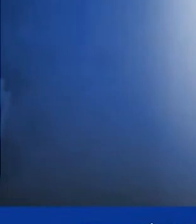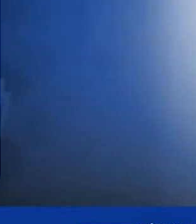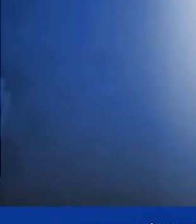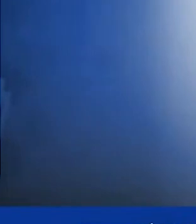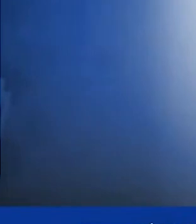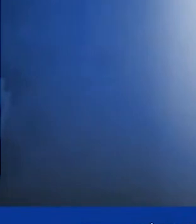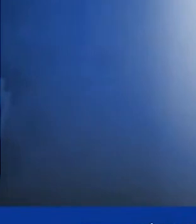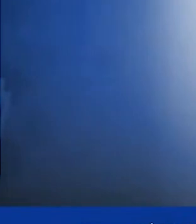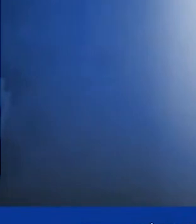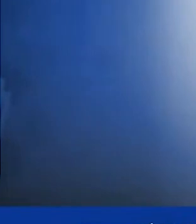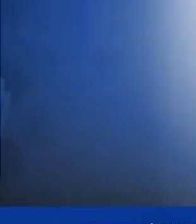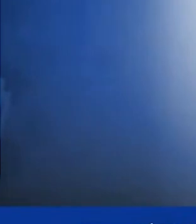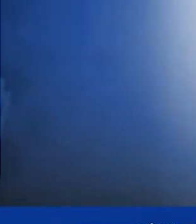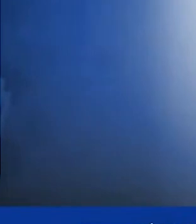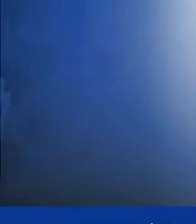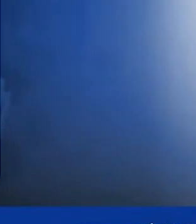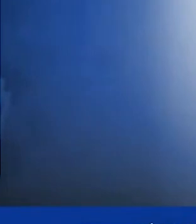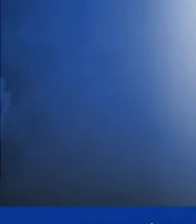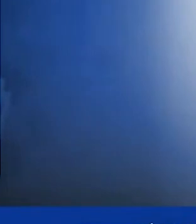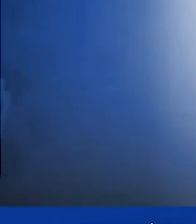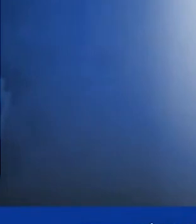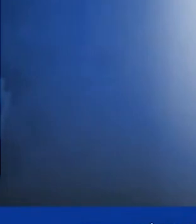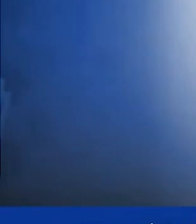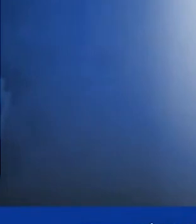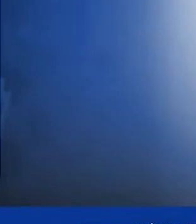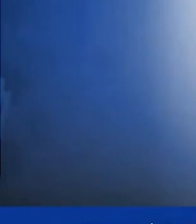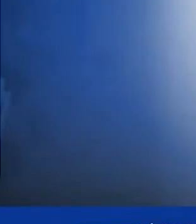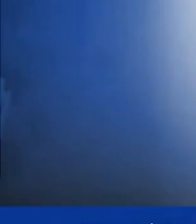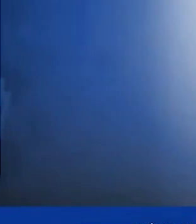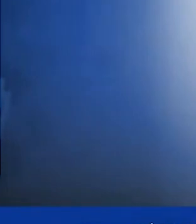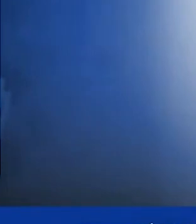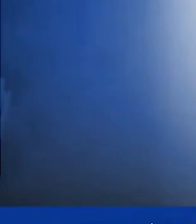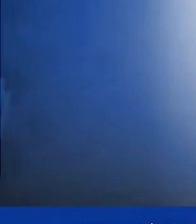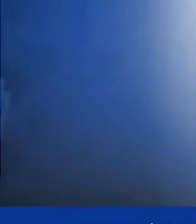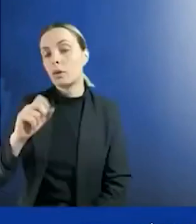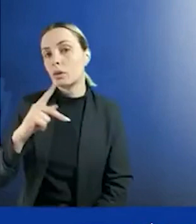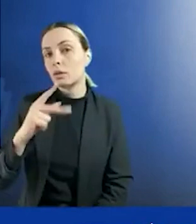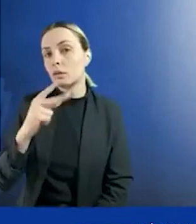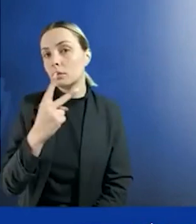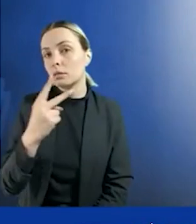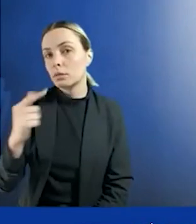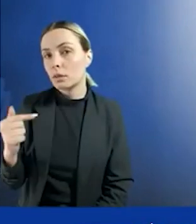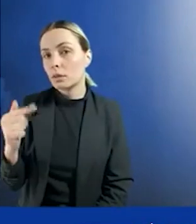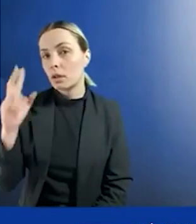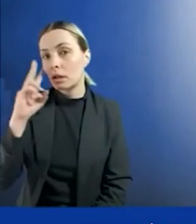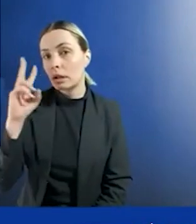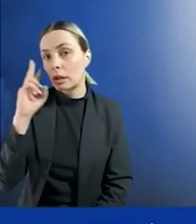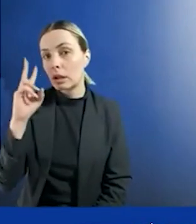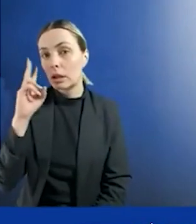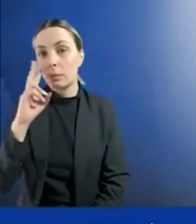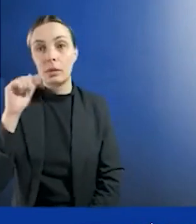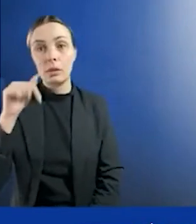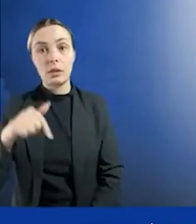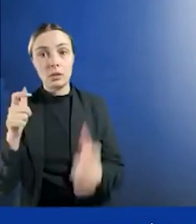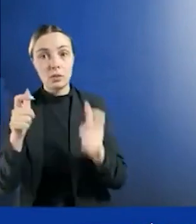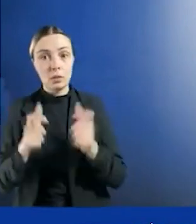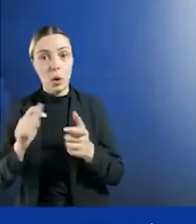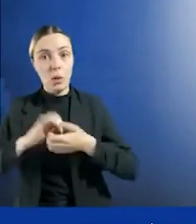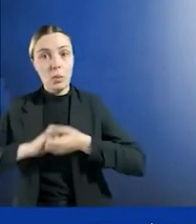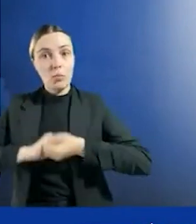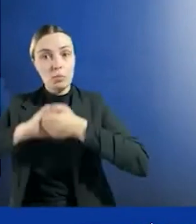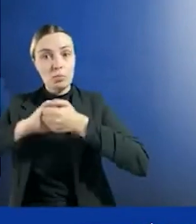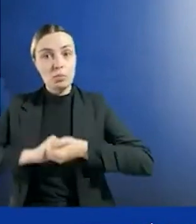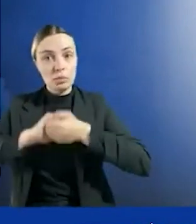Estamos de volta com a programação do Pavilhão Brasil na COP27. Lembramos que este espaço é uma parceria entre o Ministério do Meio